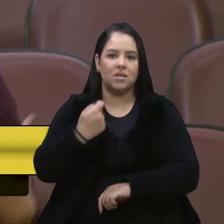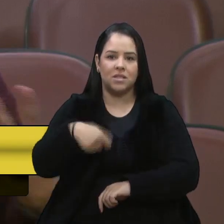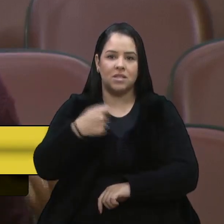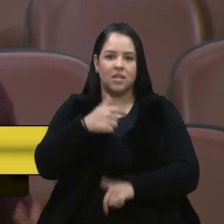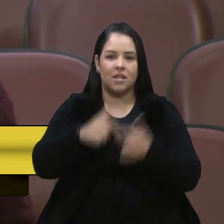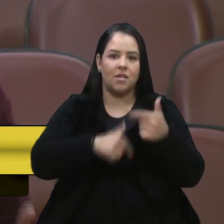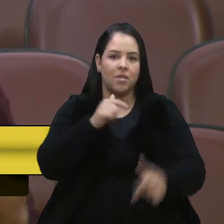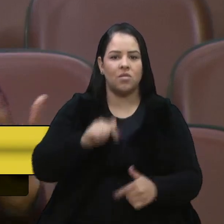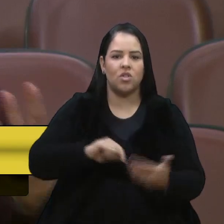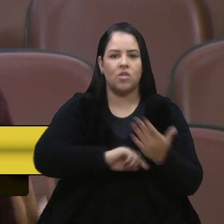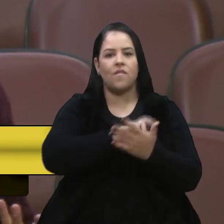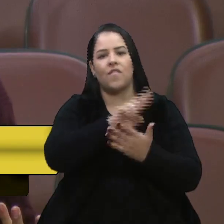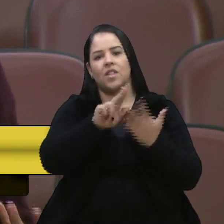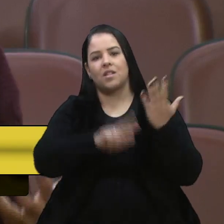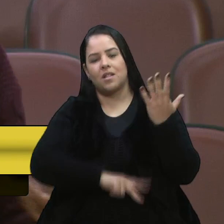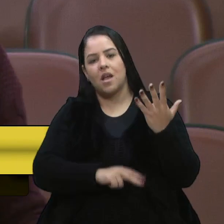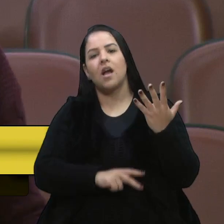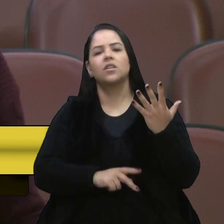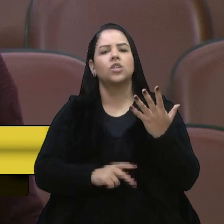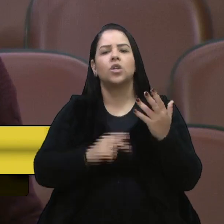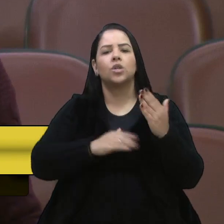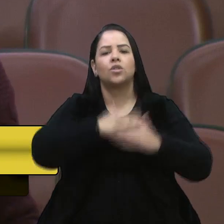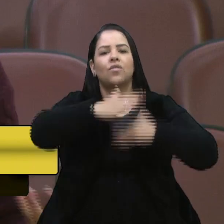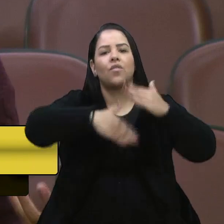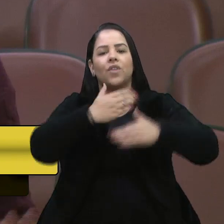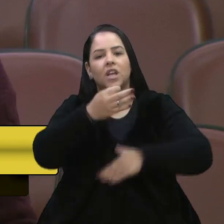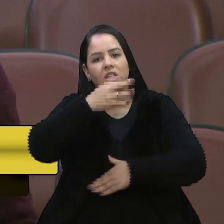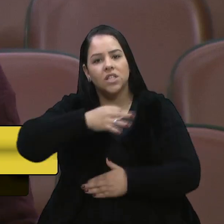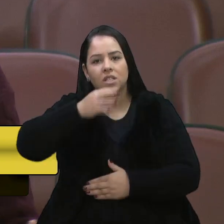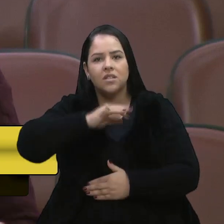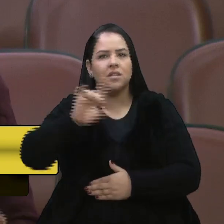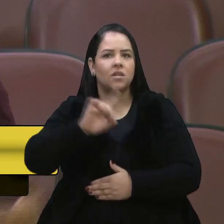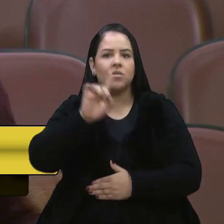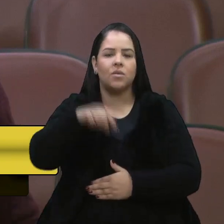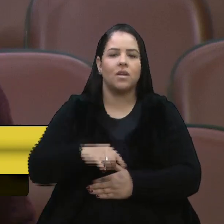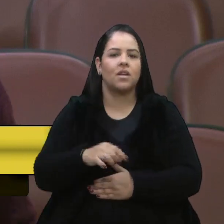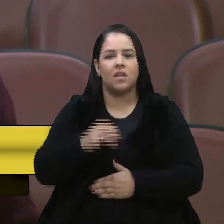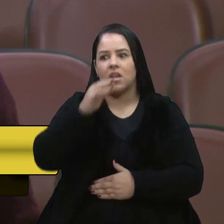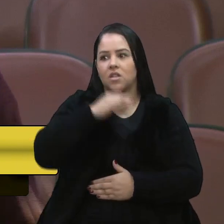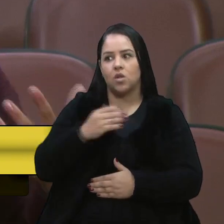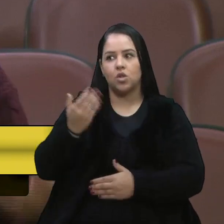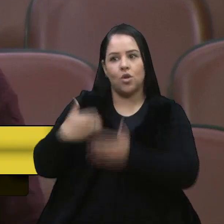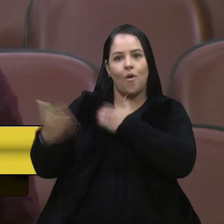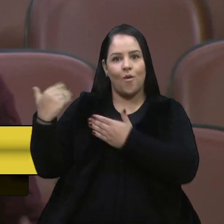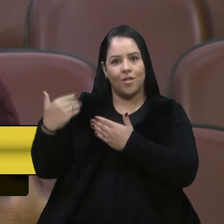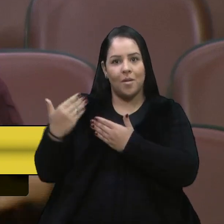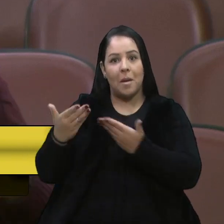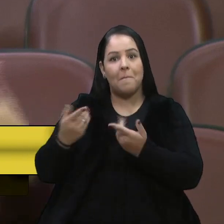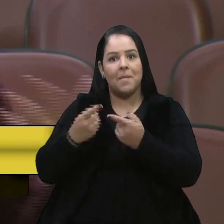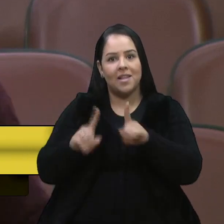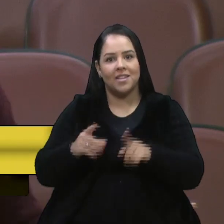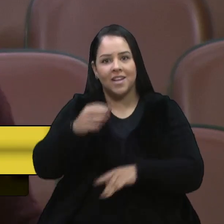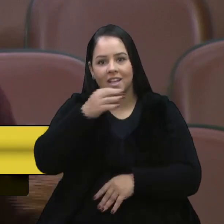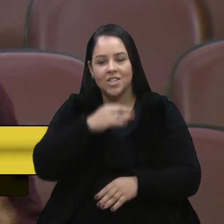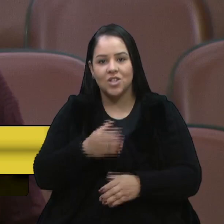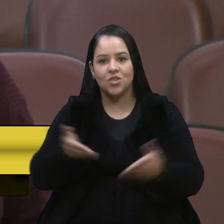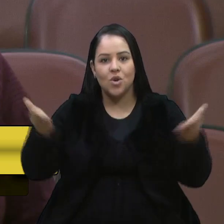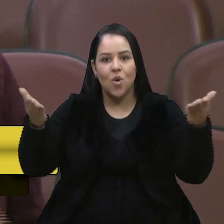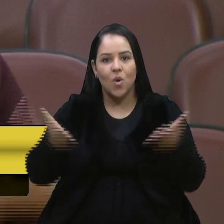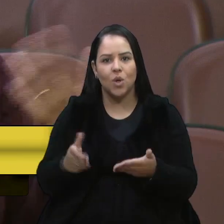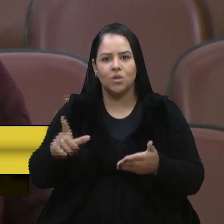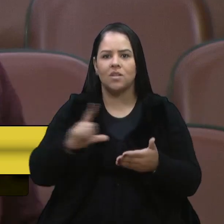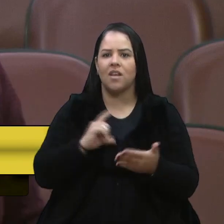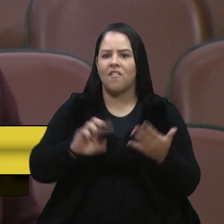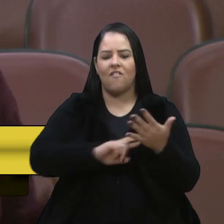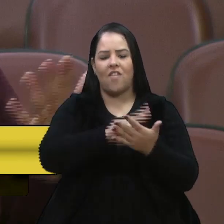essa diversidade e construir uma Caxias que já não é mais a Caxias de ontem, né? Mas a Caxias de hoje, com todas essas diferenças, e que